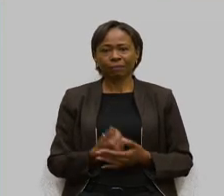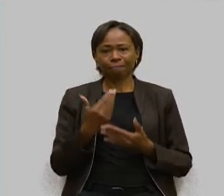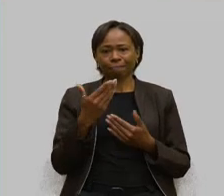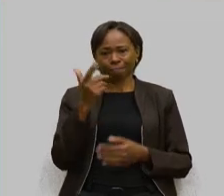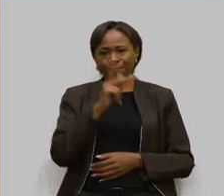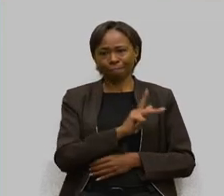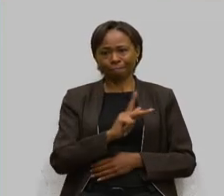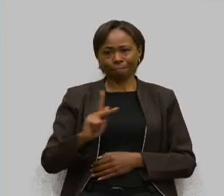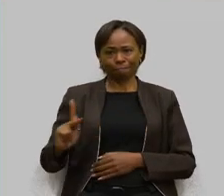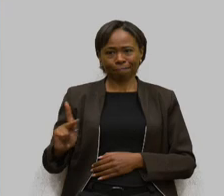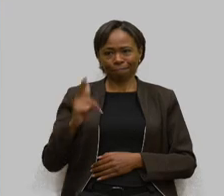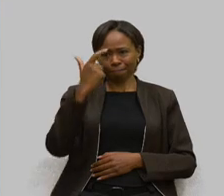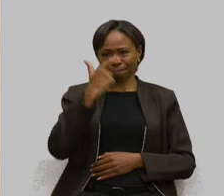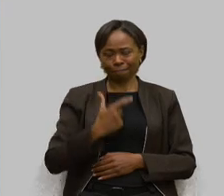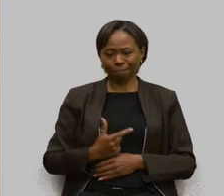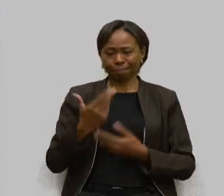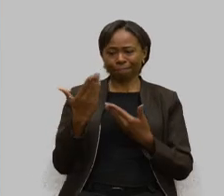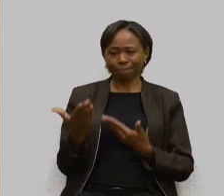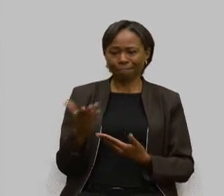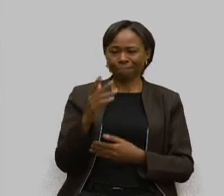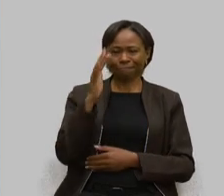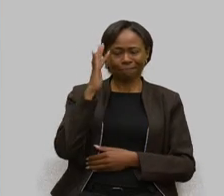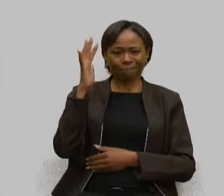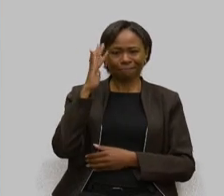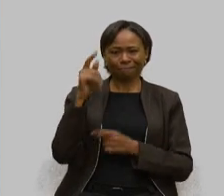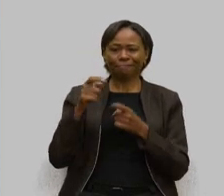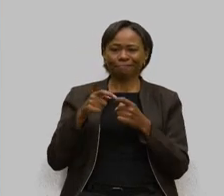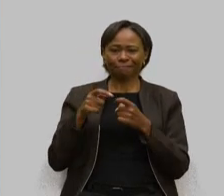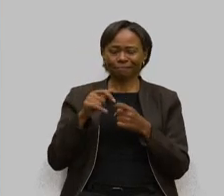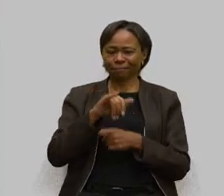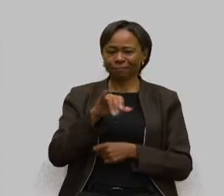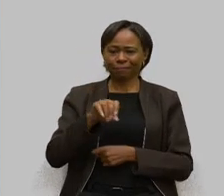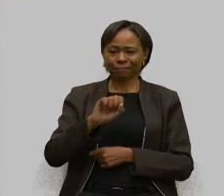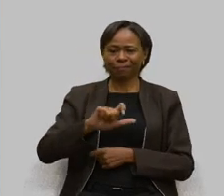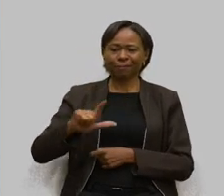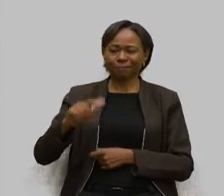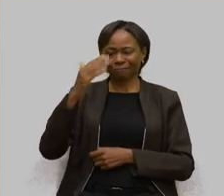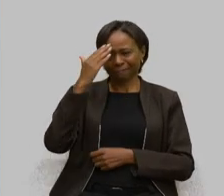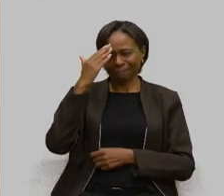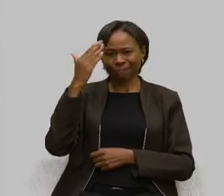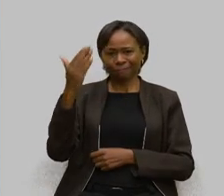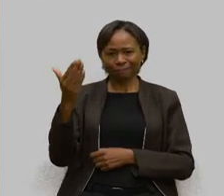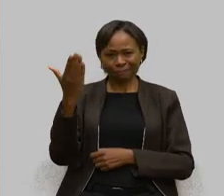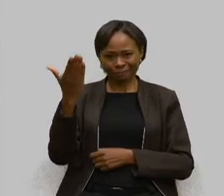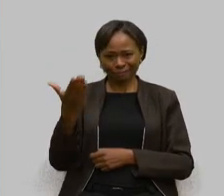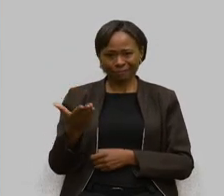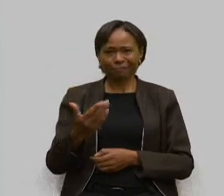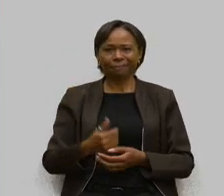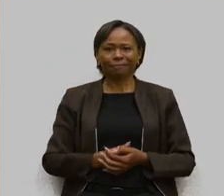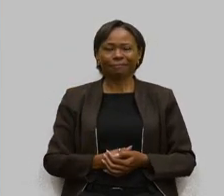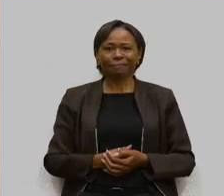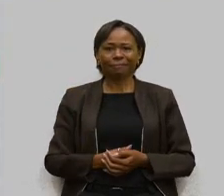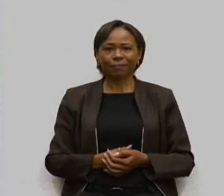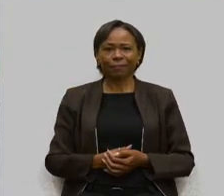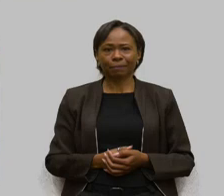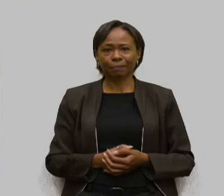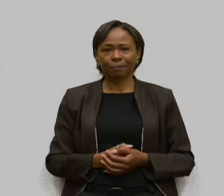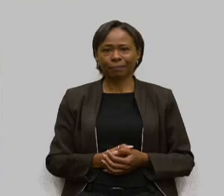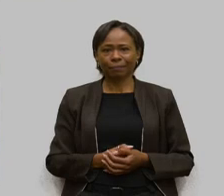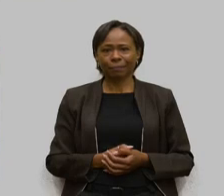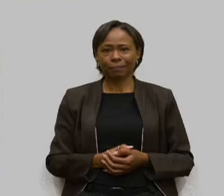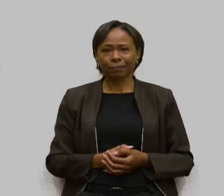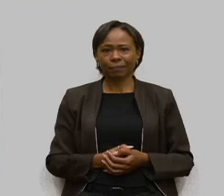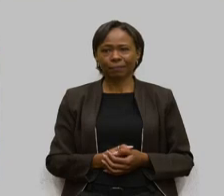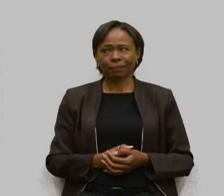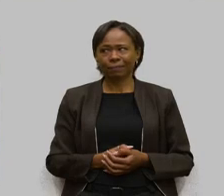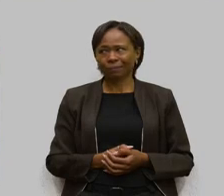doutor Oil nosso filósofo Dr Joel Araújo agradece Dr Paulo e cumprida a finalidade da reunião